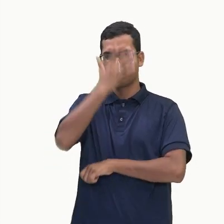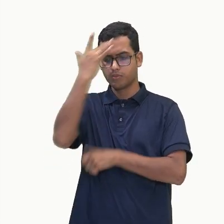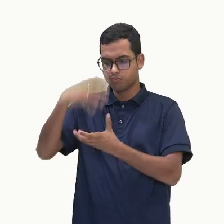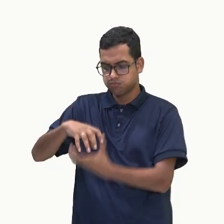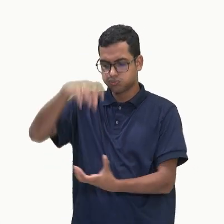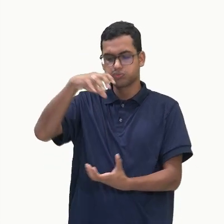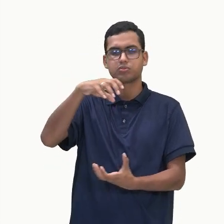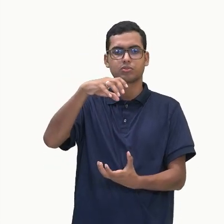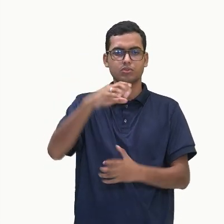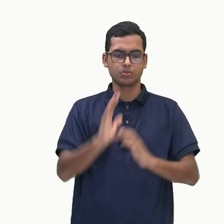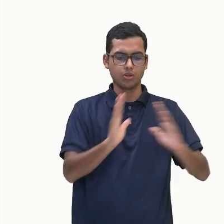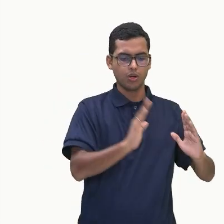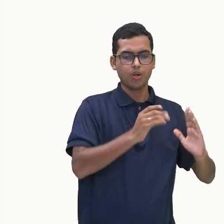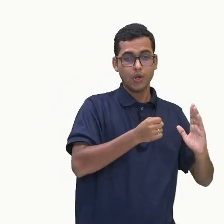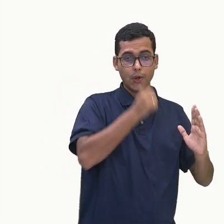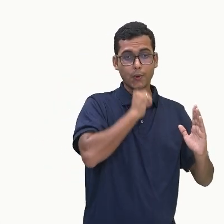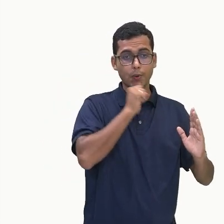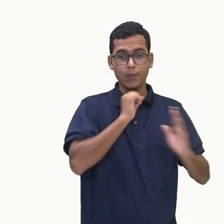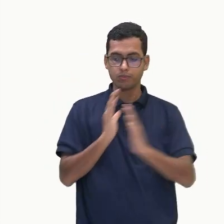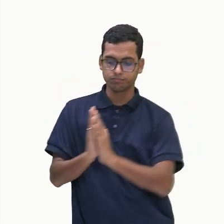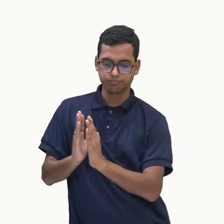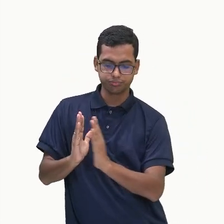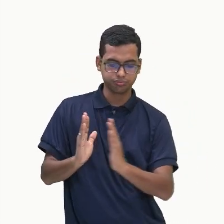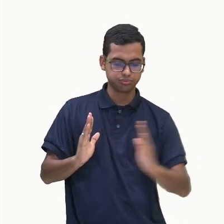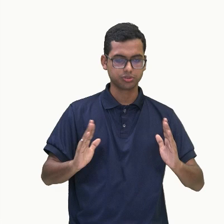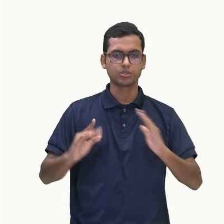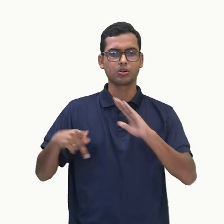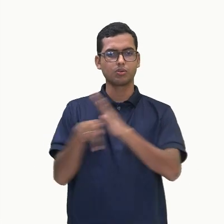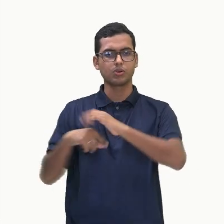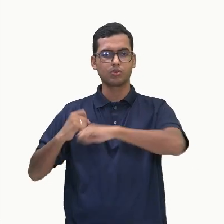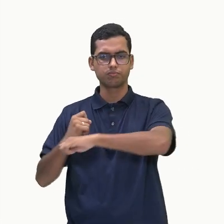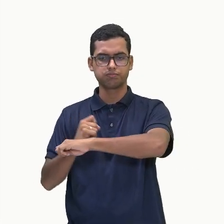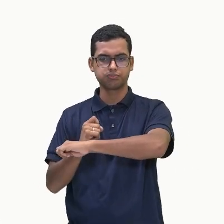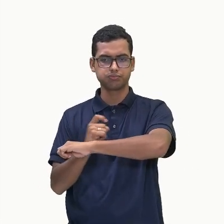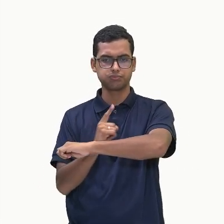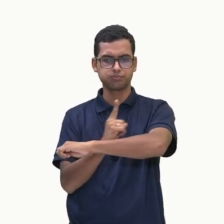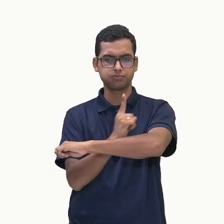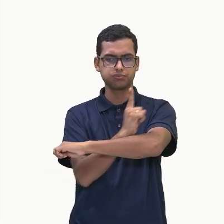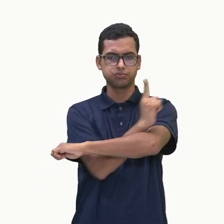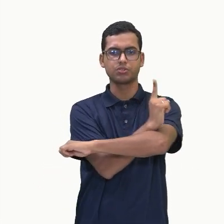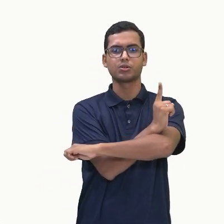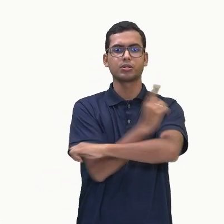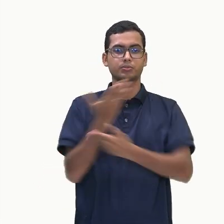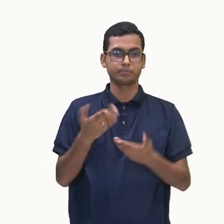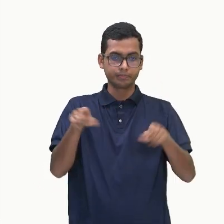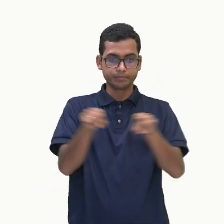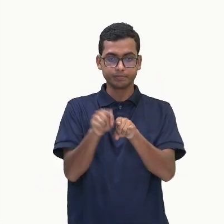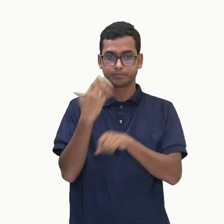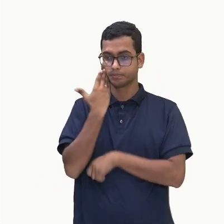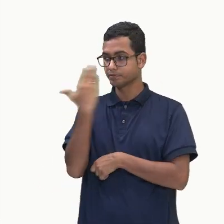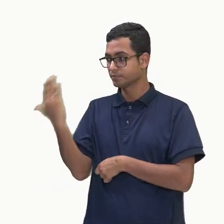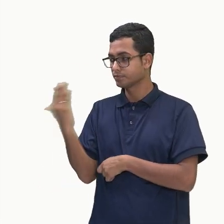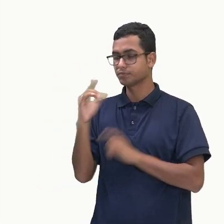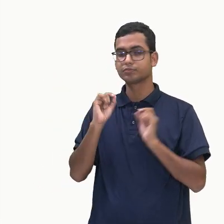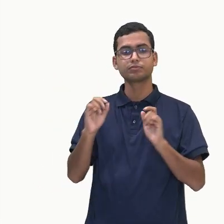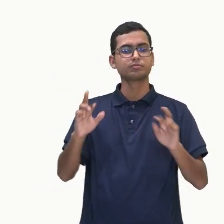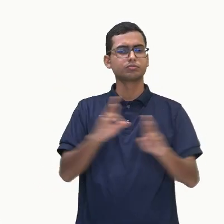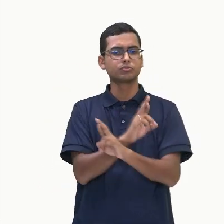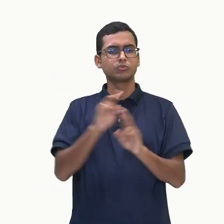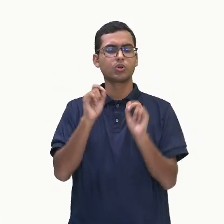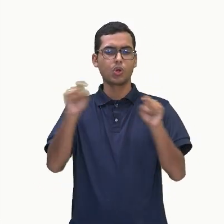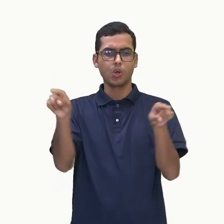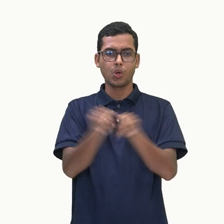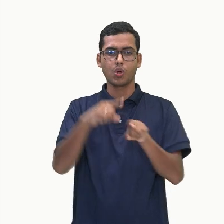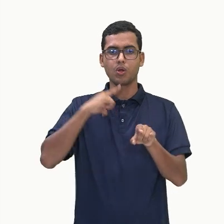reações, funções específicas adequadas à sua idade. E que isso tem a ver, né, com as suas variações